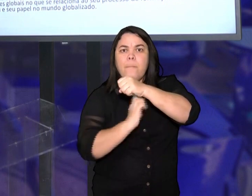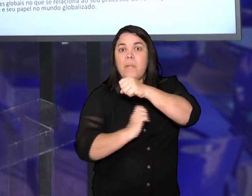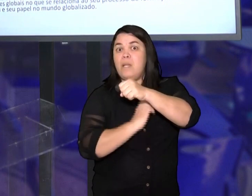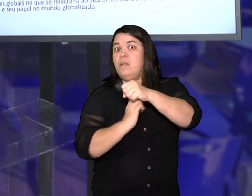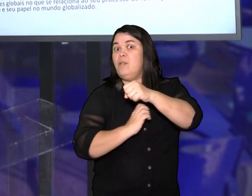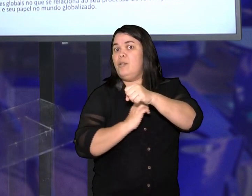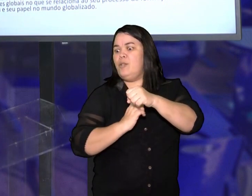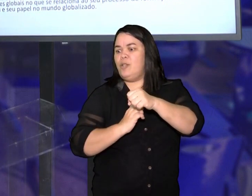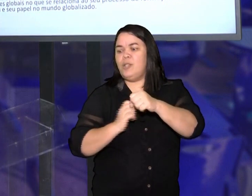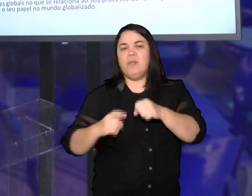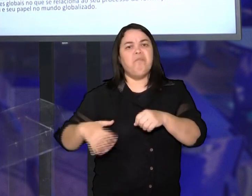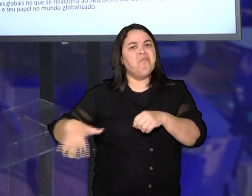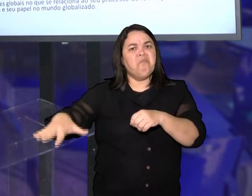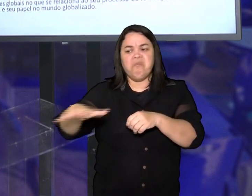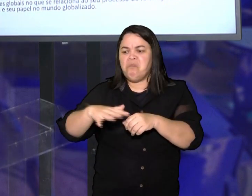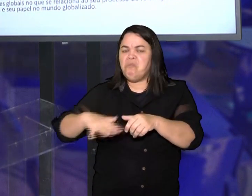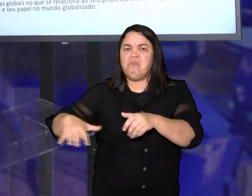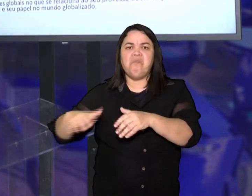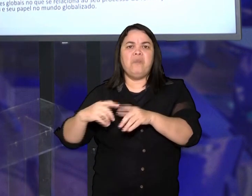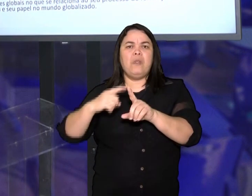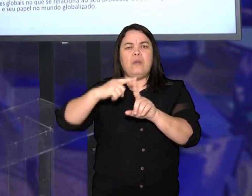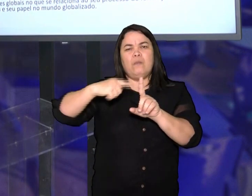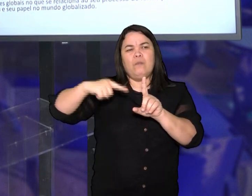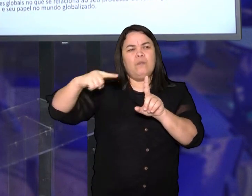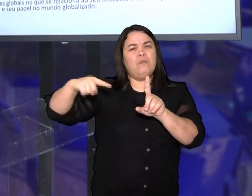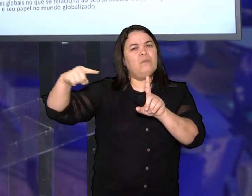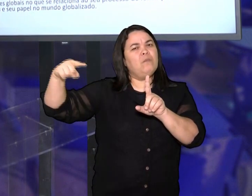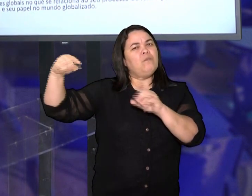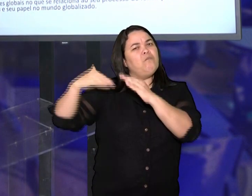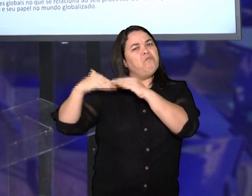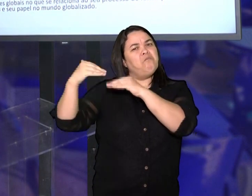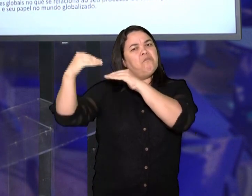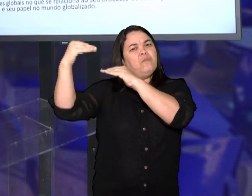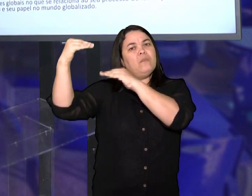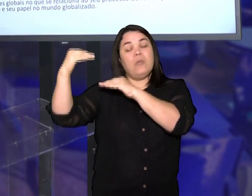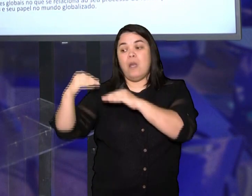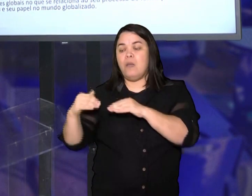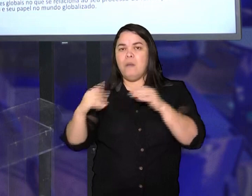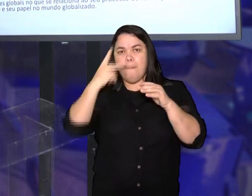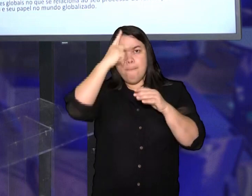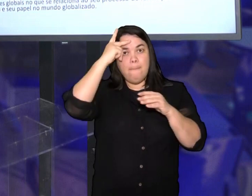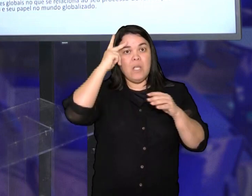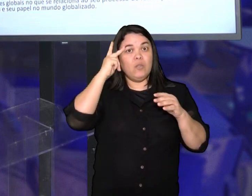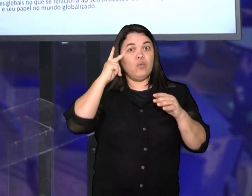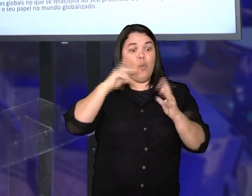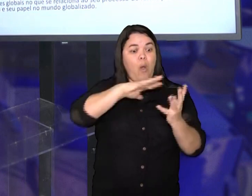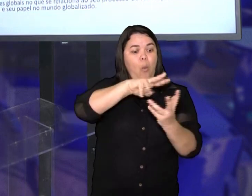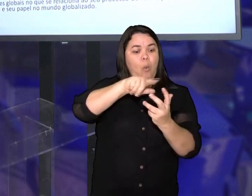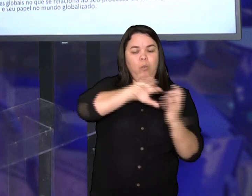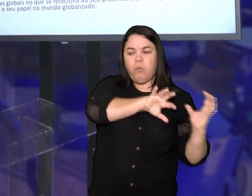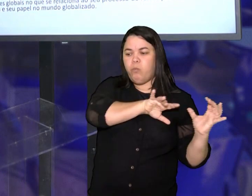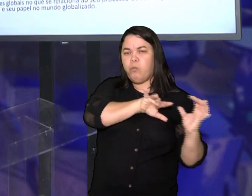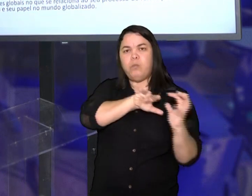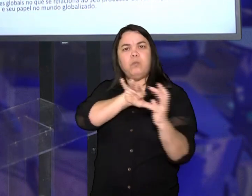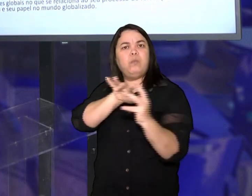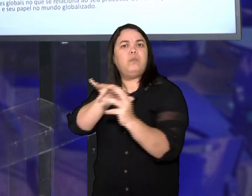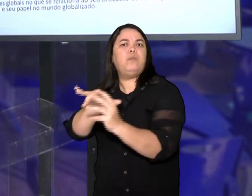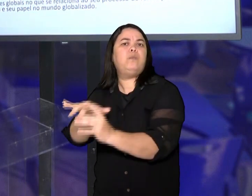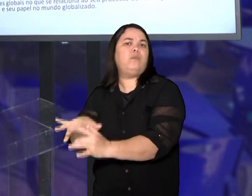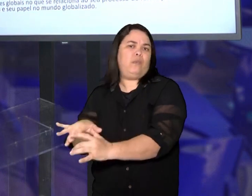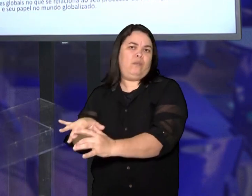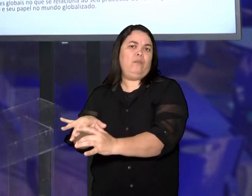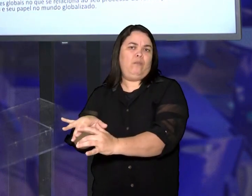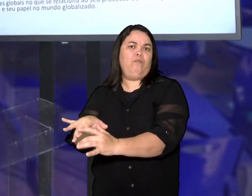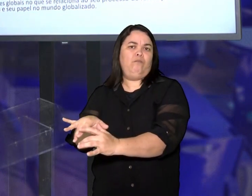apresentam grande desenvolvimento. São cidades que acabam atraindo, de uma forma geral, essa grande quantidade de